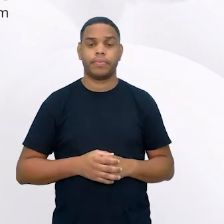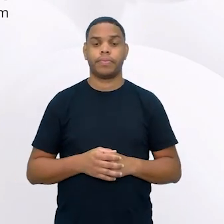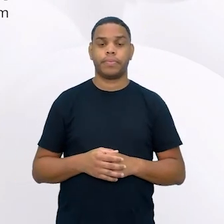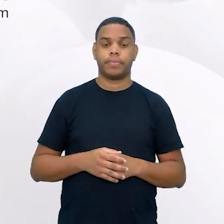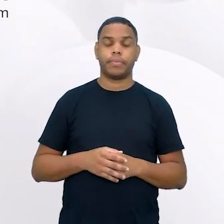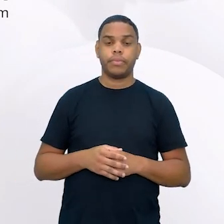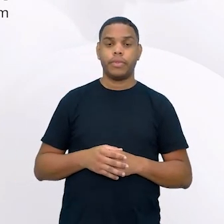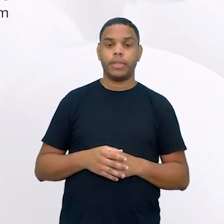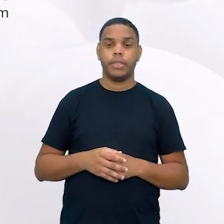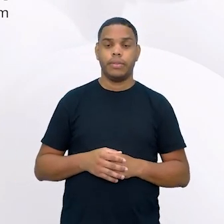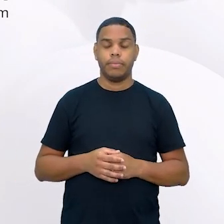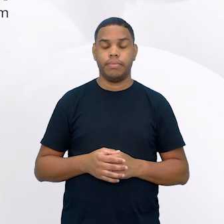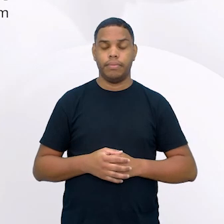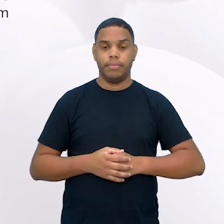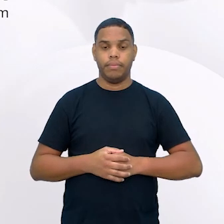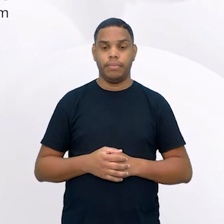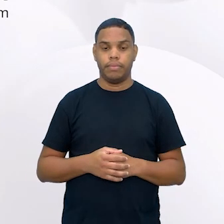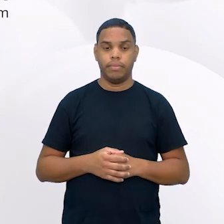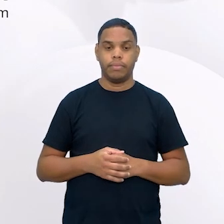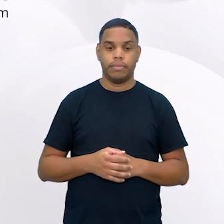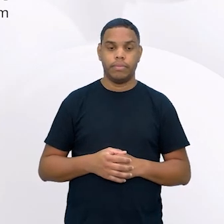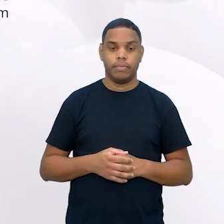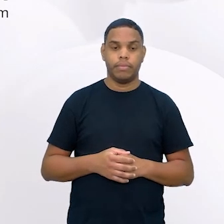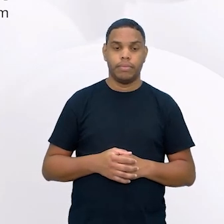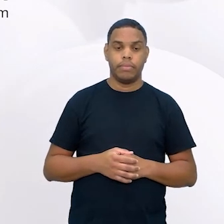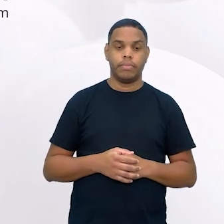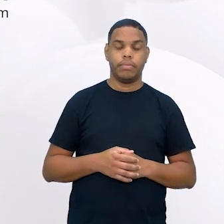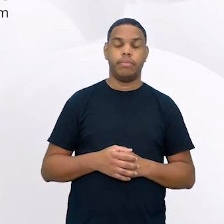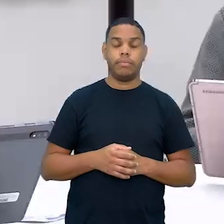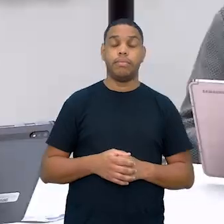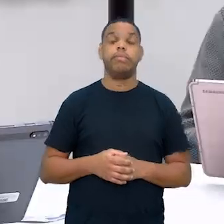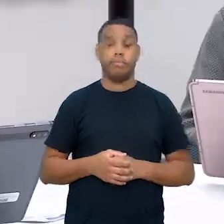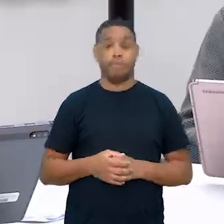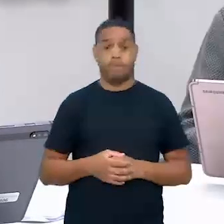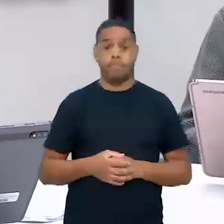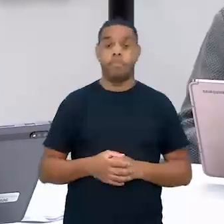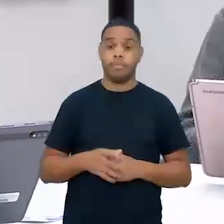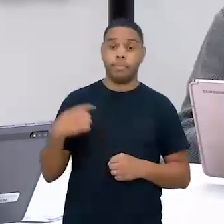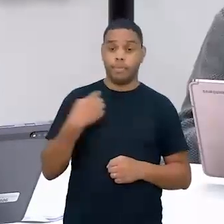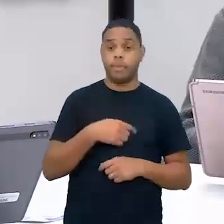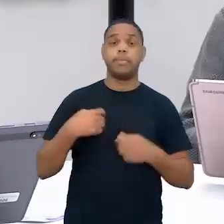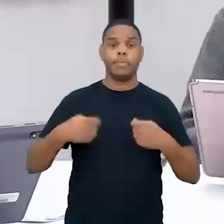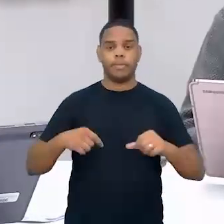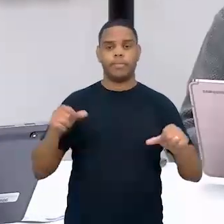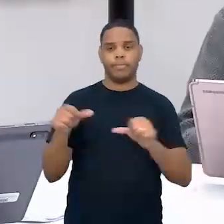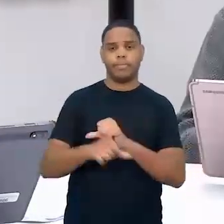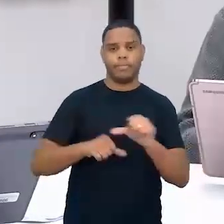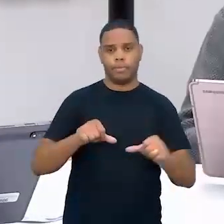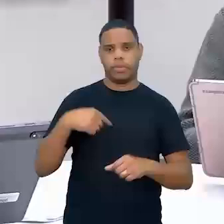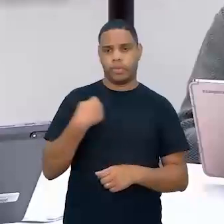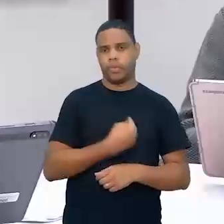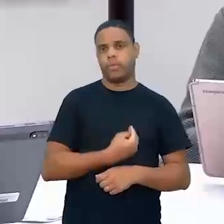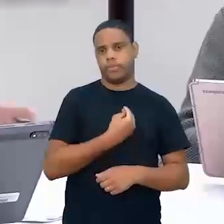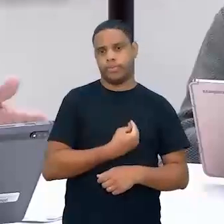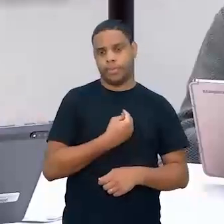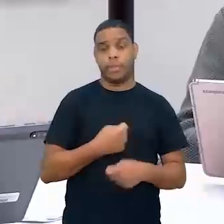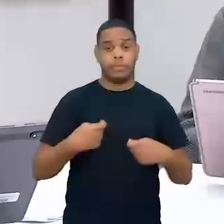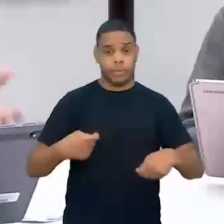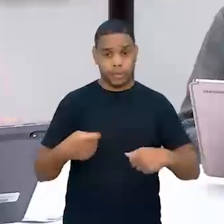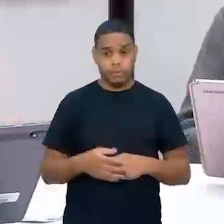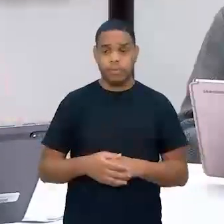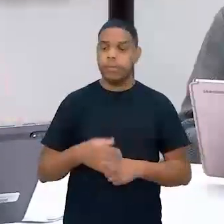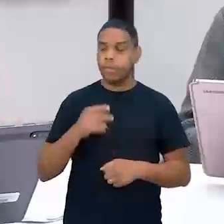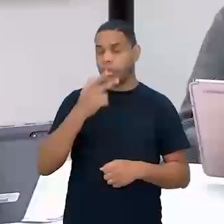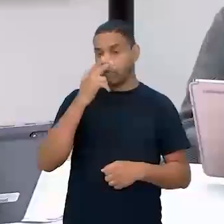E aí, então, a gente circularmente volta para a questão de que nós precisamos mudar a nossa forma de viver, né? E eu acho que essa